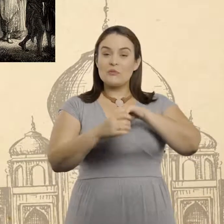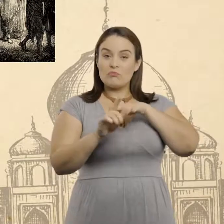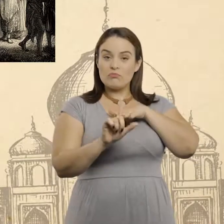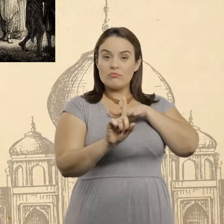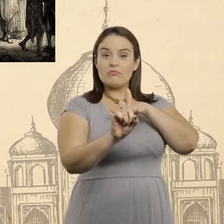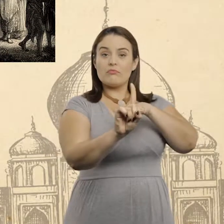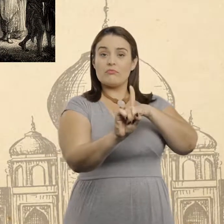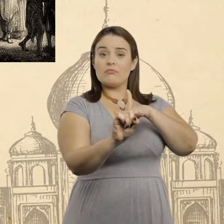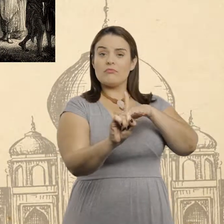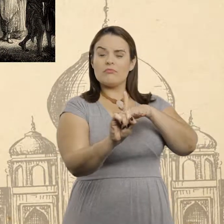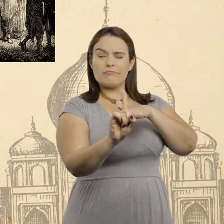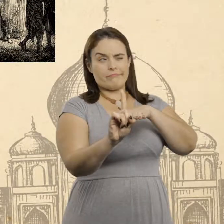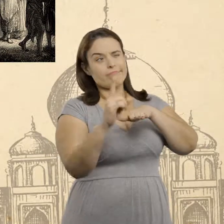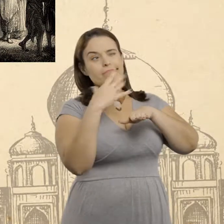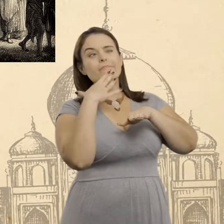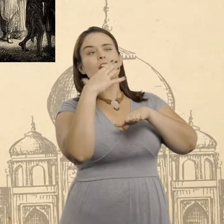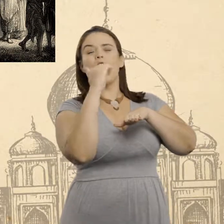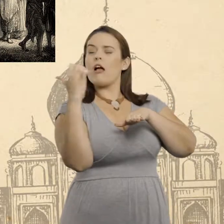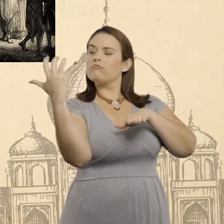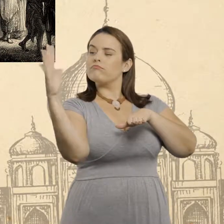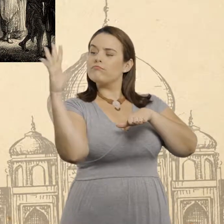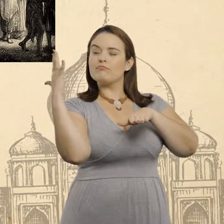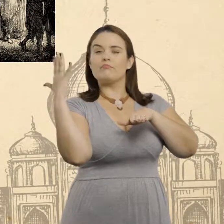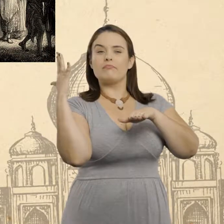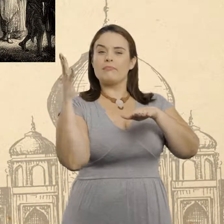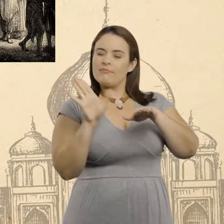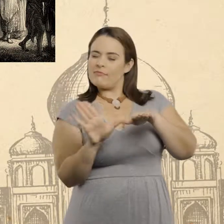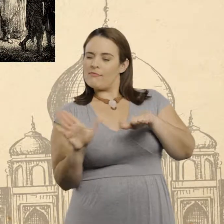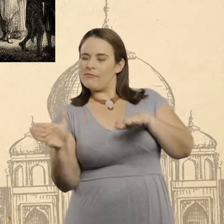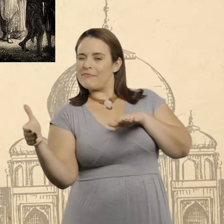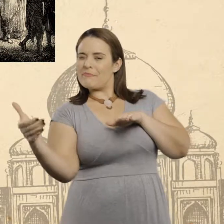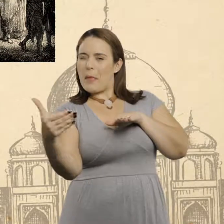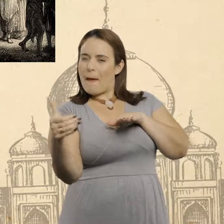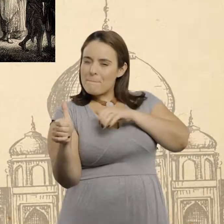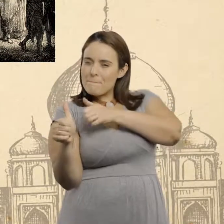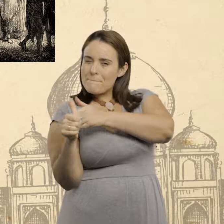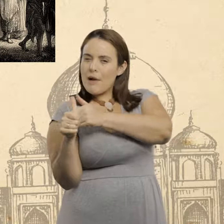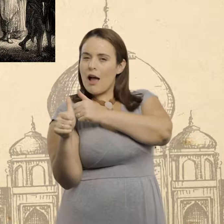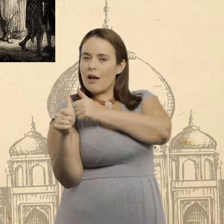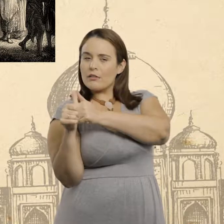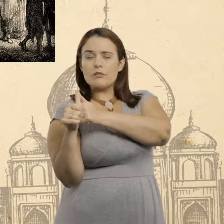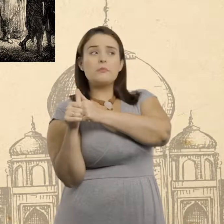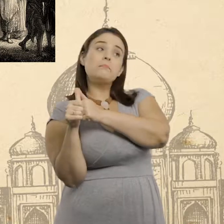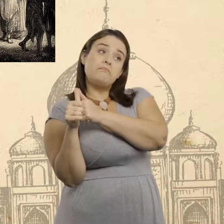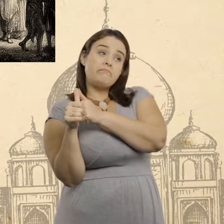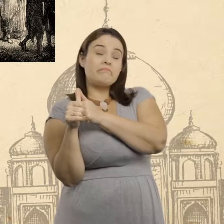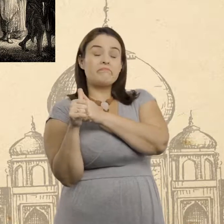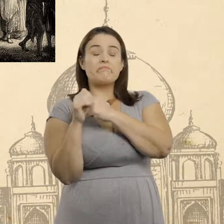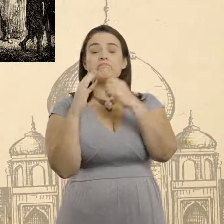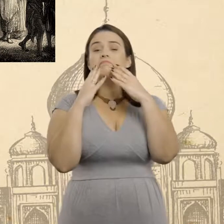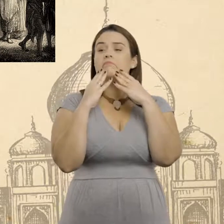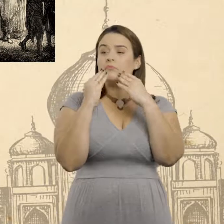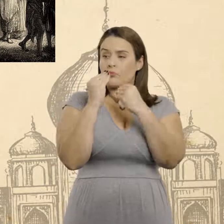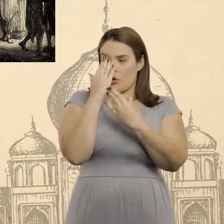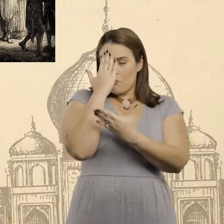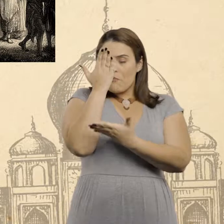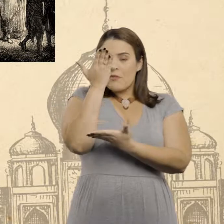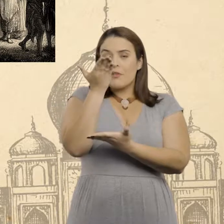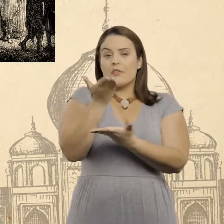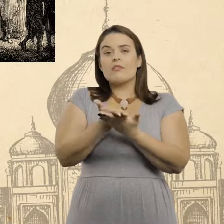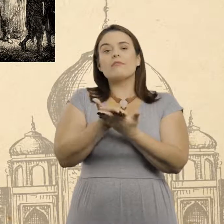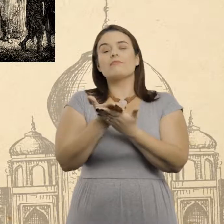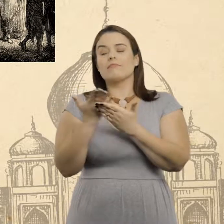O guia recomendou que cortassem caminho pela mata, porque era mais perto. Phileas Fogg confiou na opinião do guia